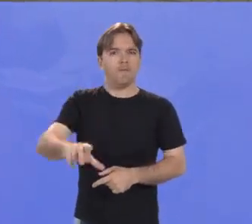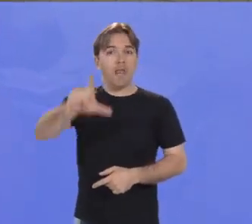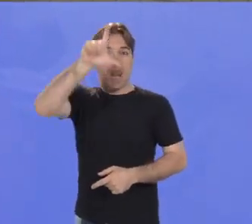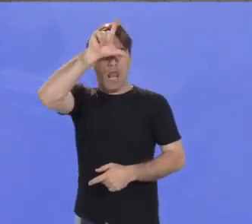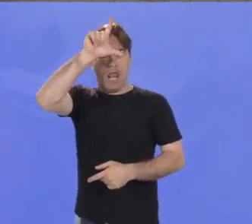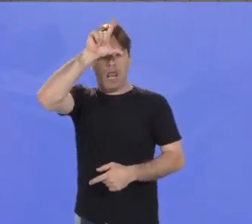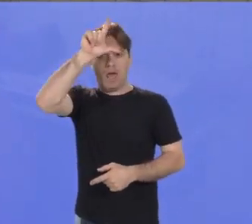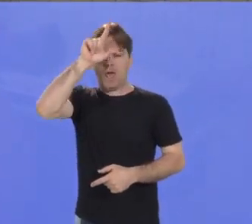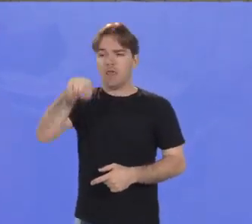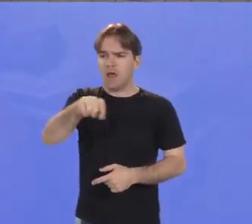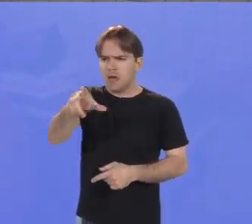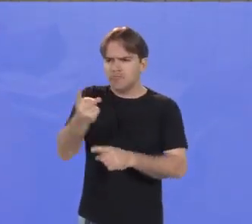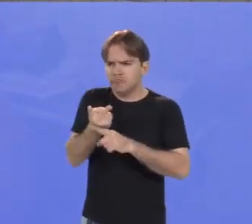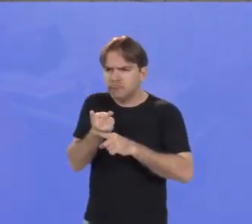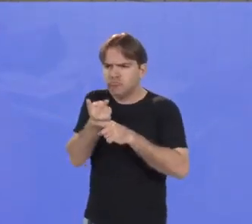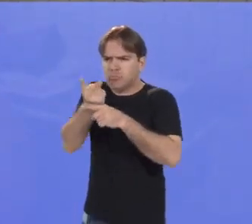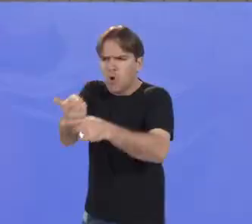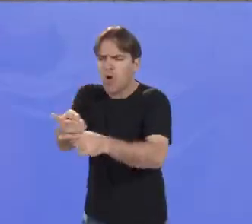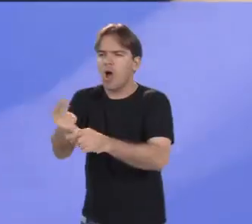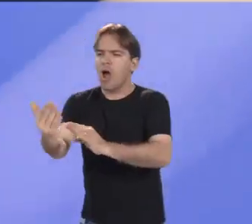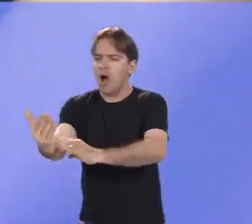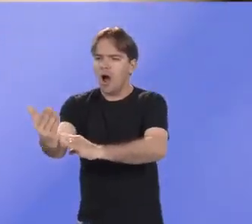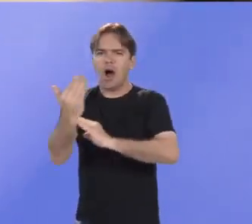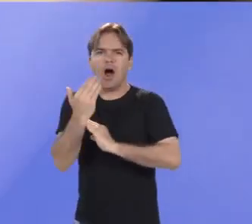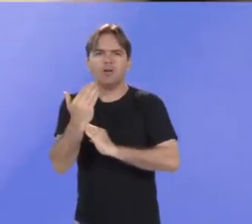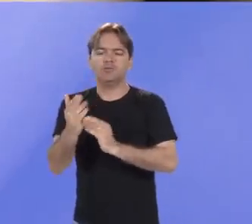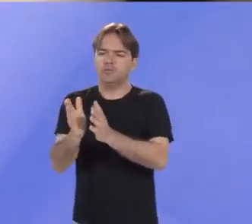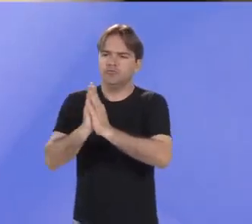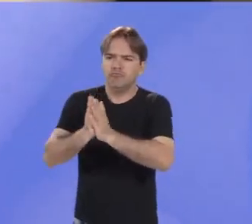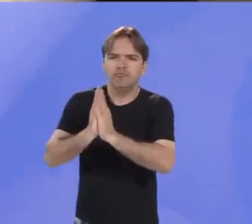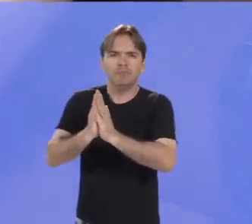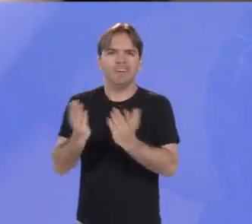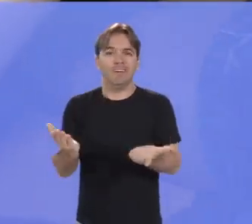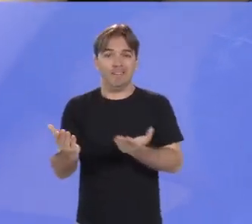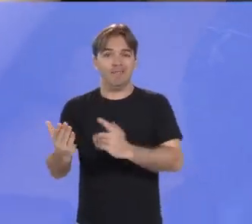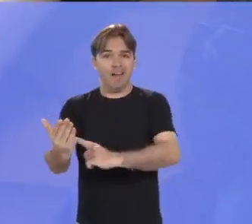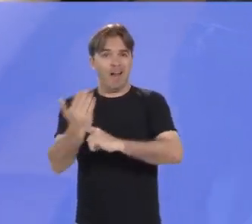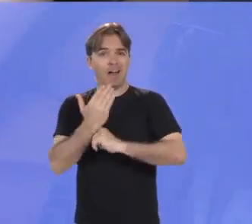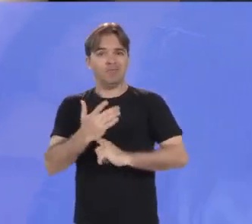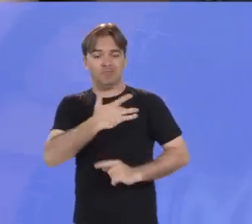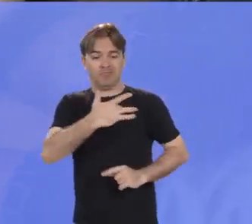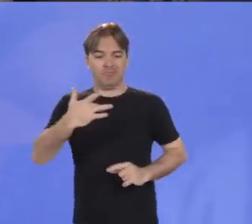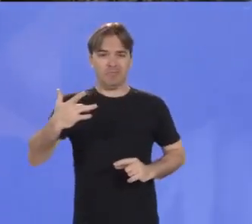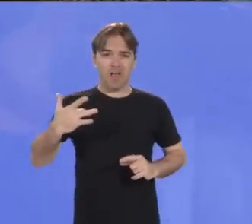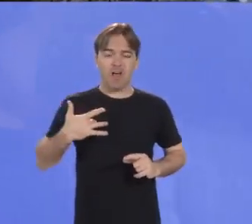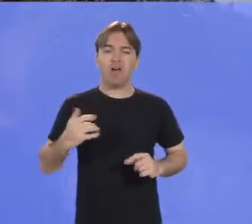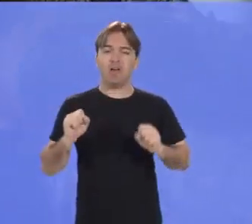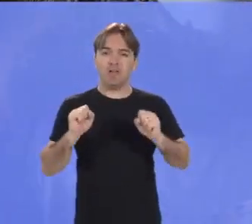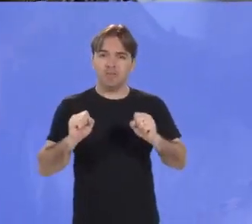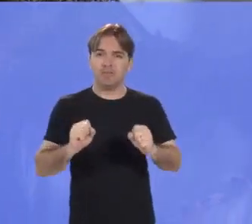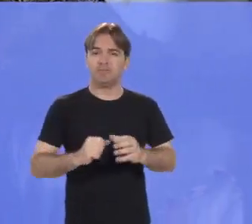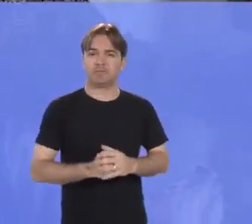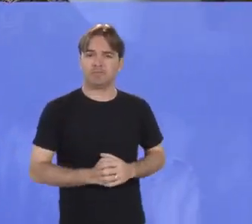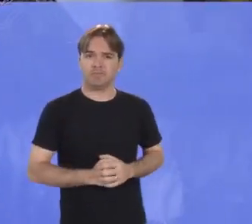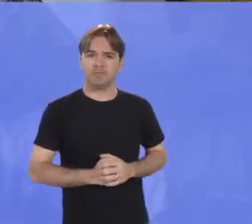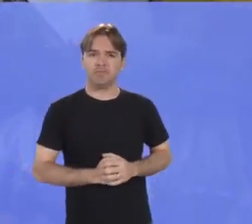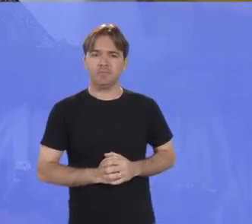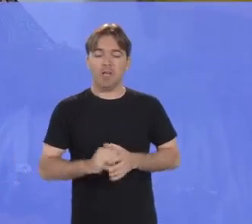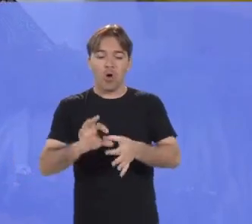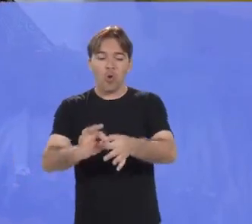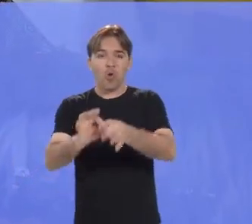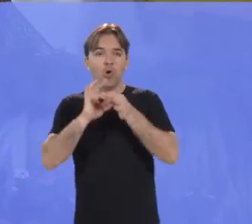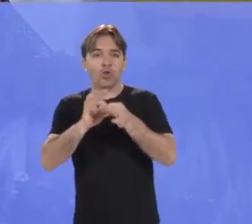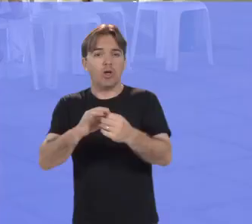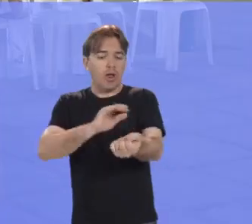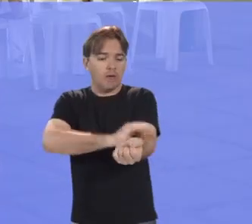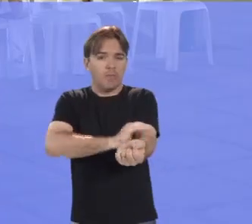os seus líderes espirituais, eles procuram muito e a gente percebe que eles ainda utilizam disso para controlar